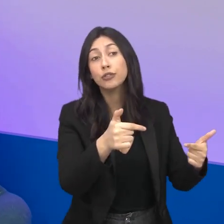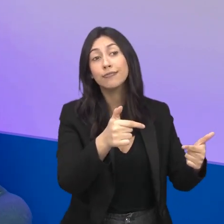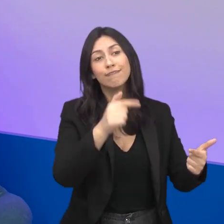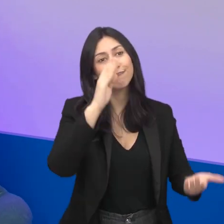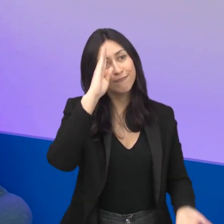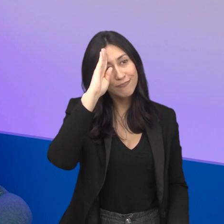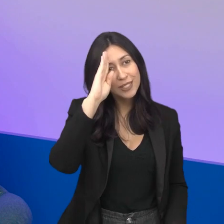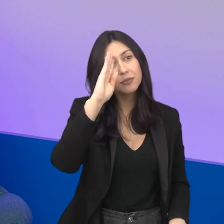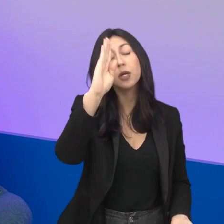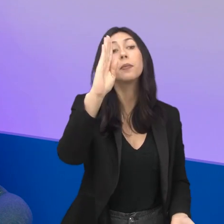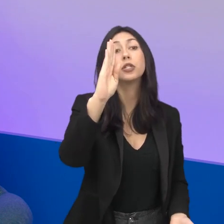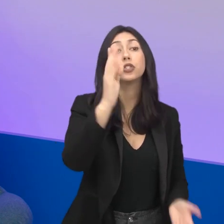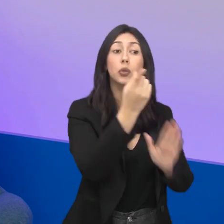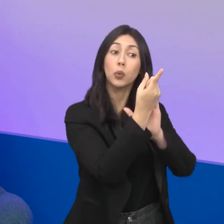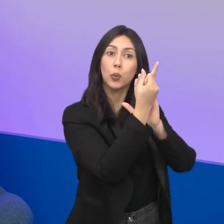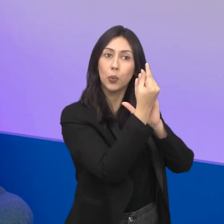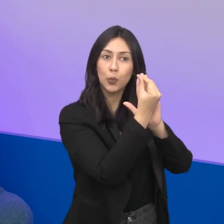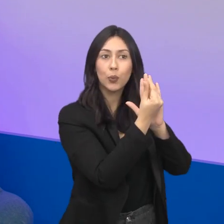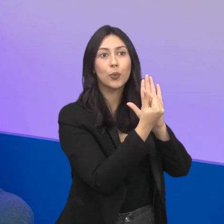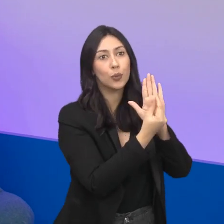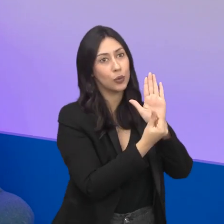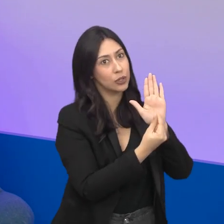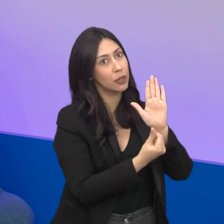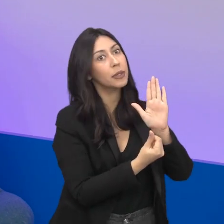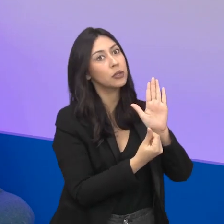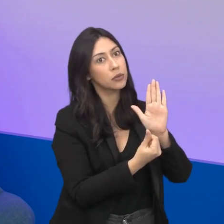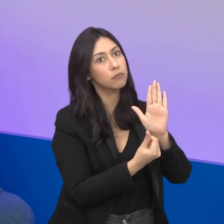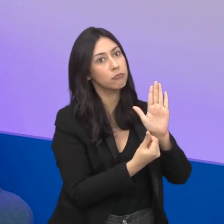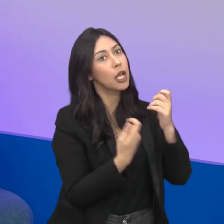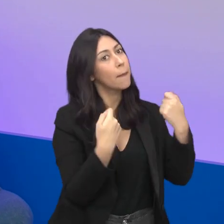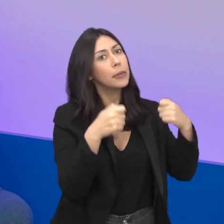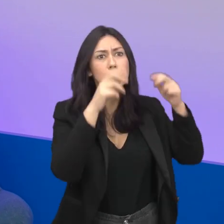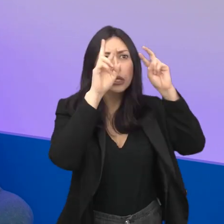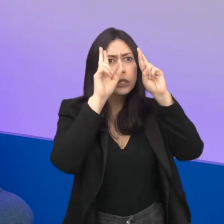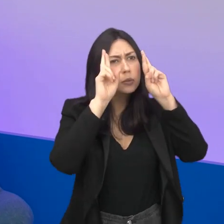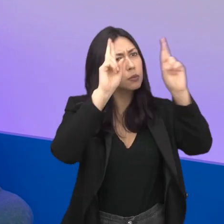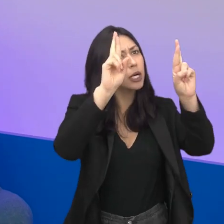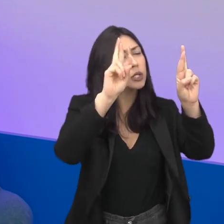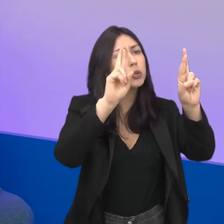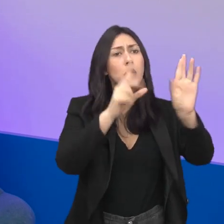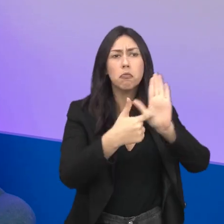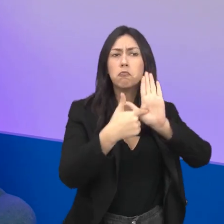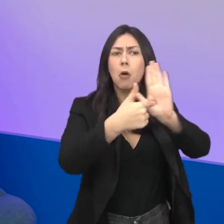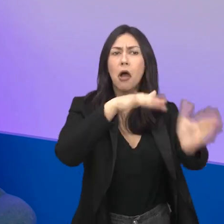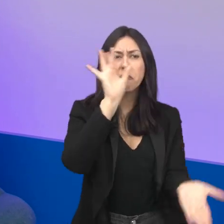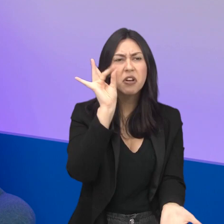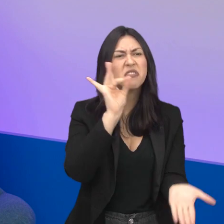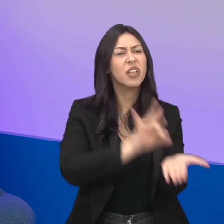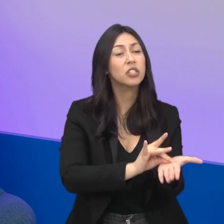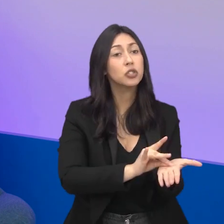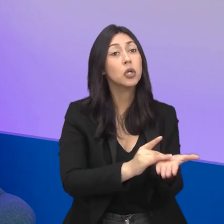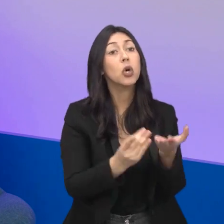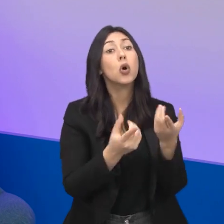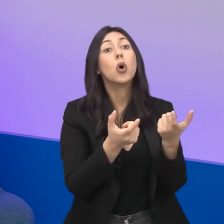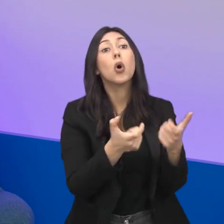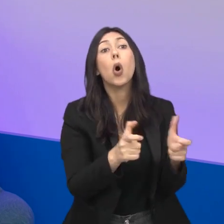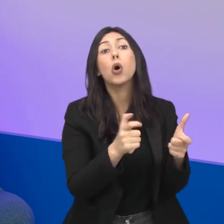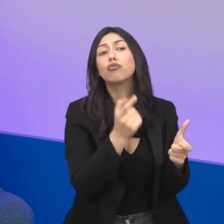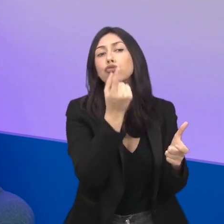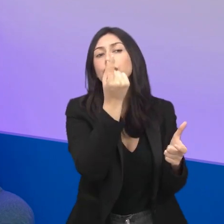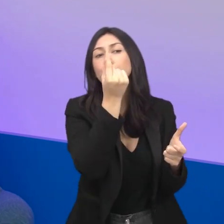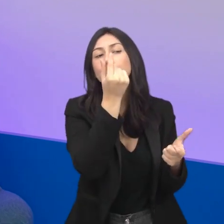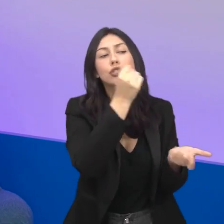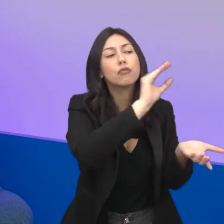eu falo muito disso, o orçamento público, o respeito ao dinheiro público e a transparência em como está sendo